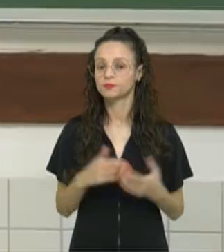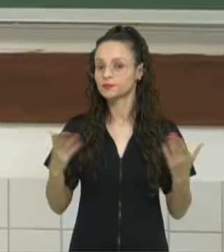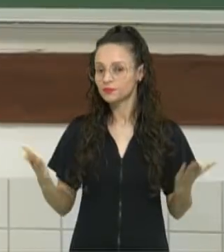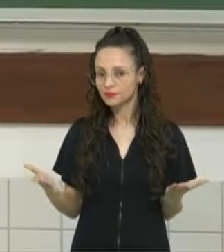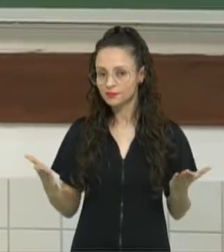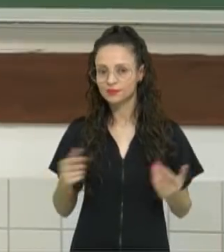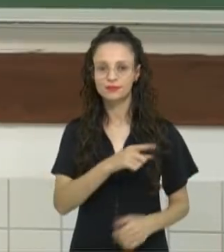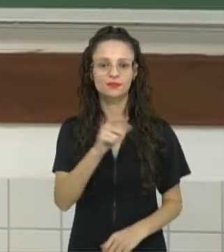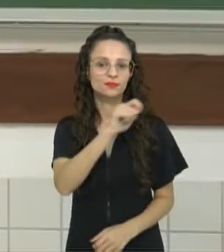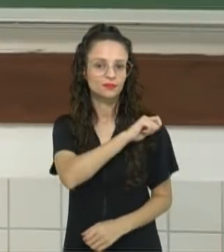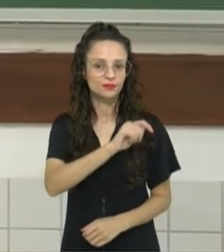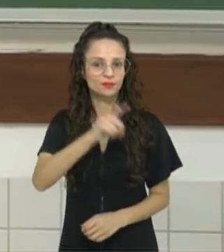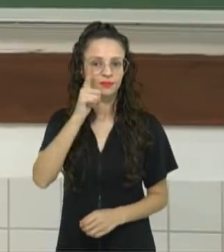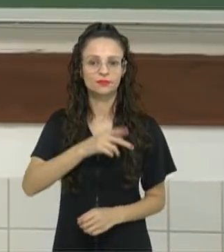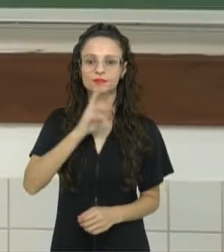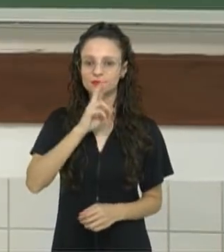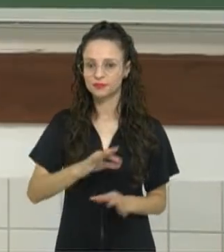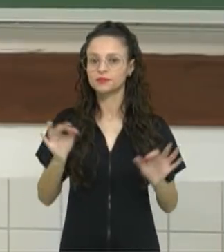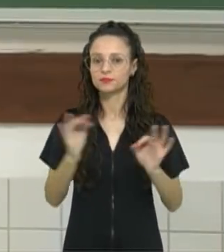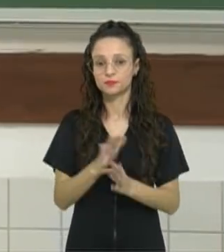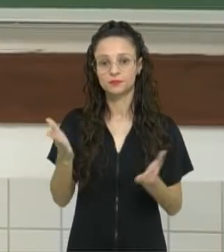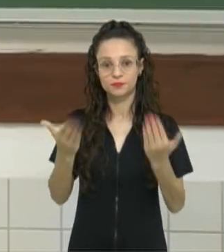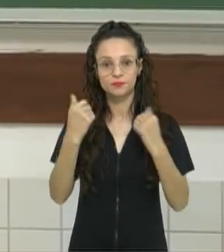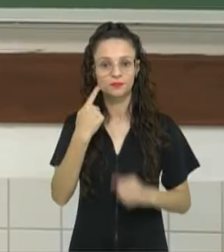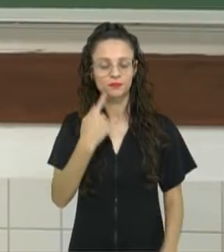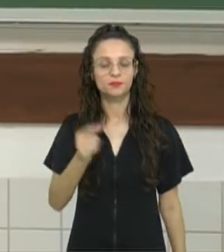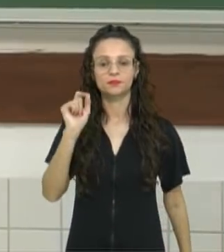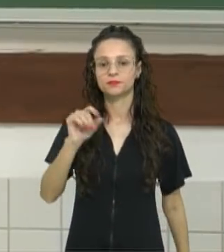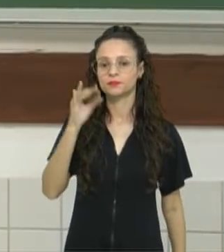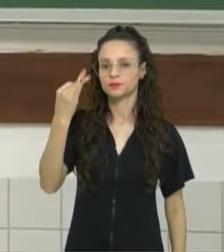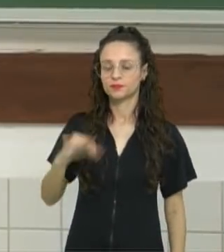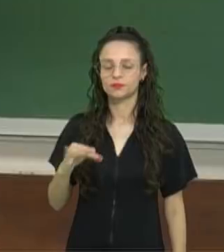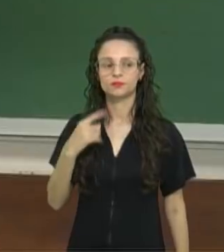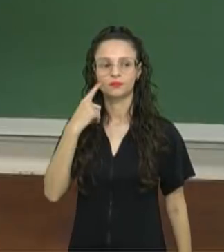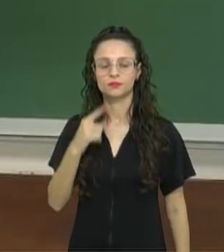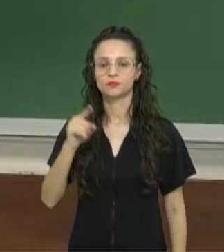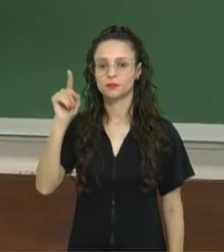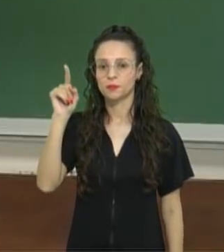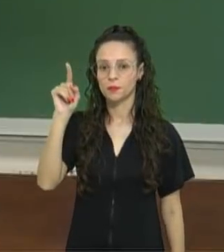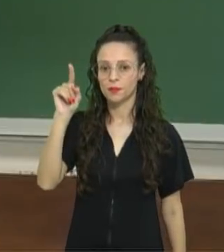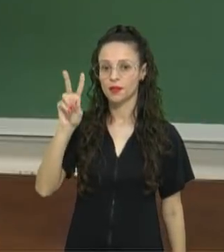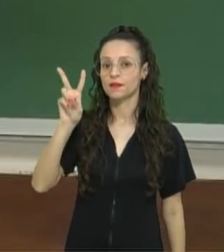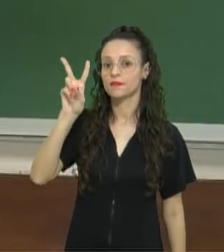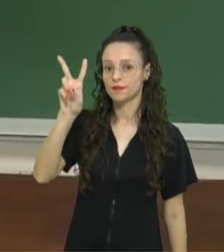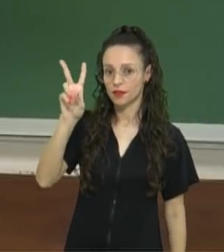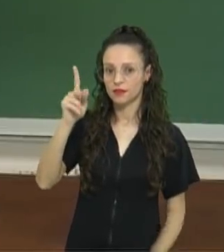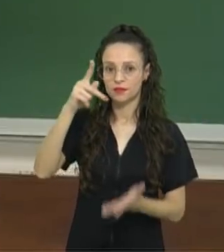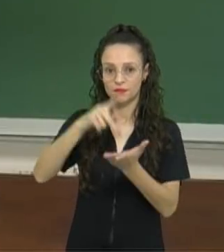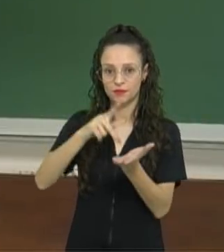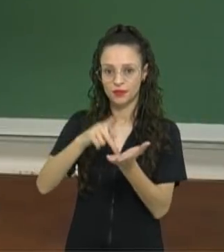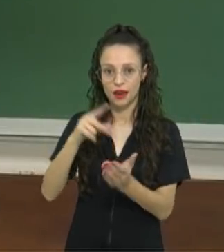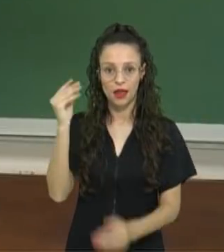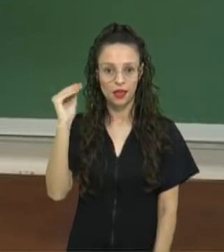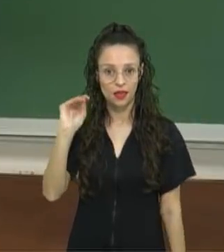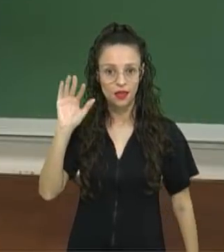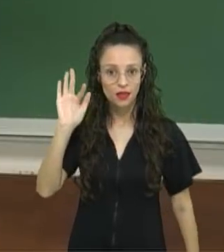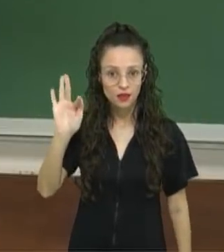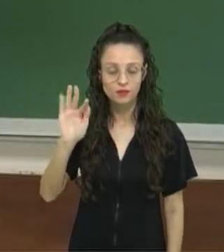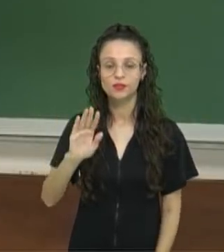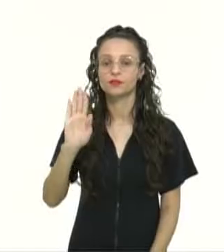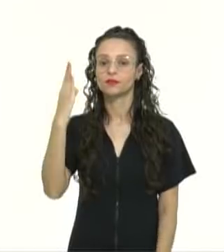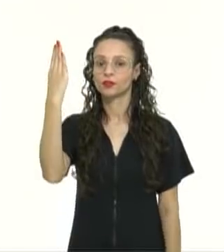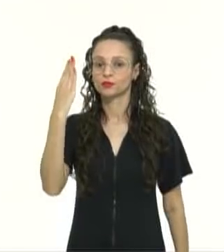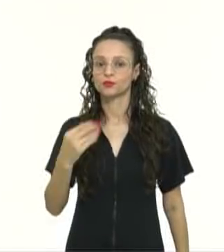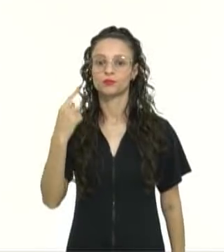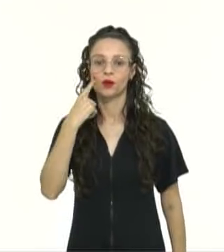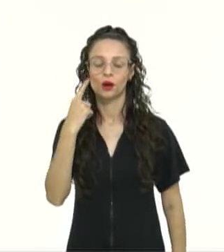Então, estudantes, conseguiram responder? Vamos ver quem acertou? Então, a gente tinha que marcar V para verdadeiro e F para falso, né?